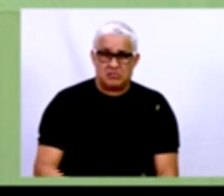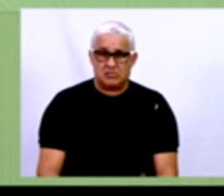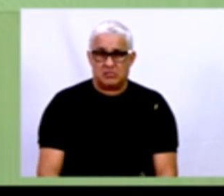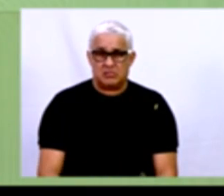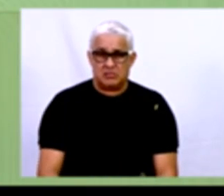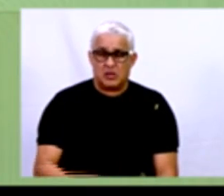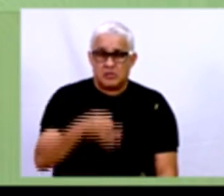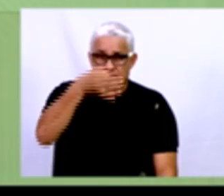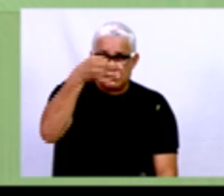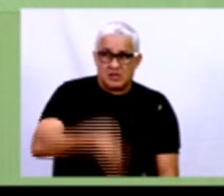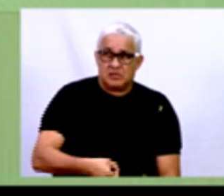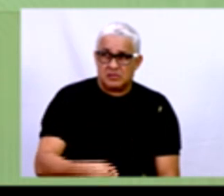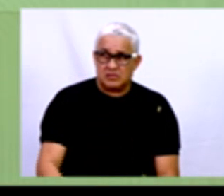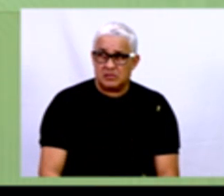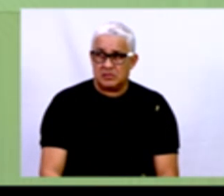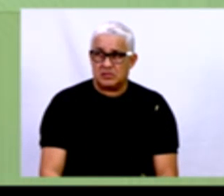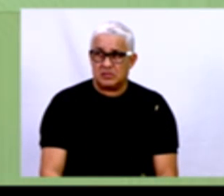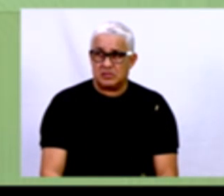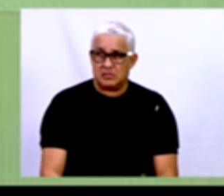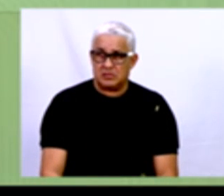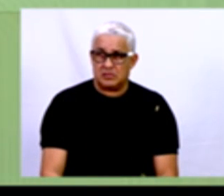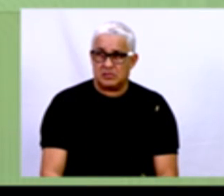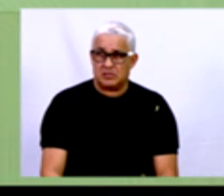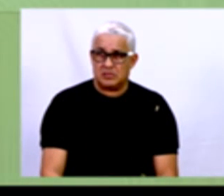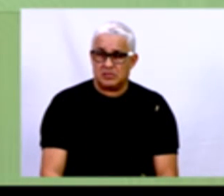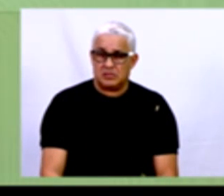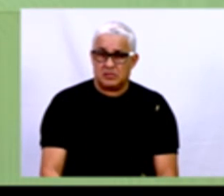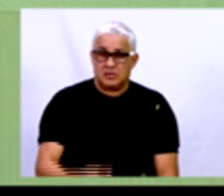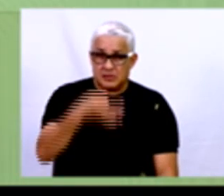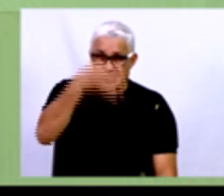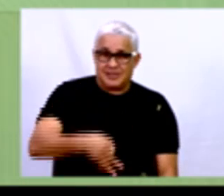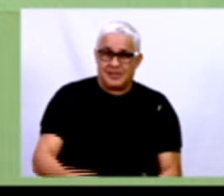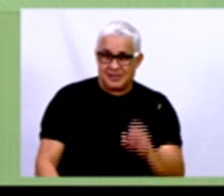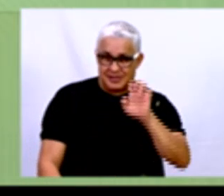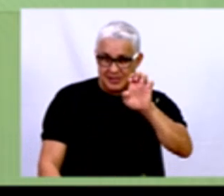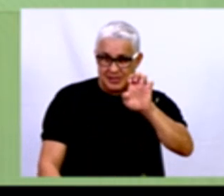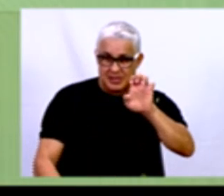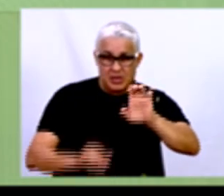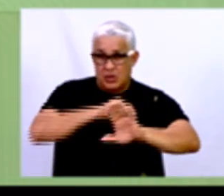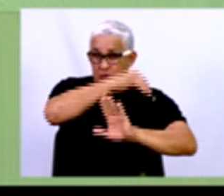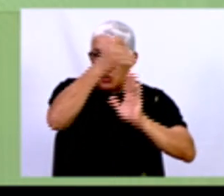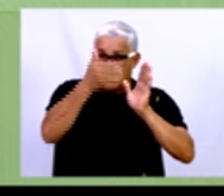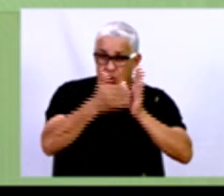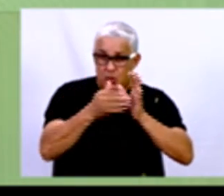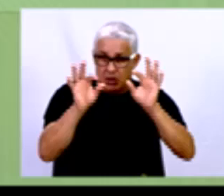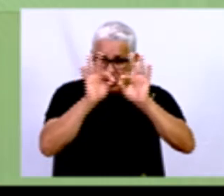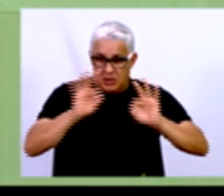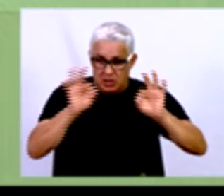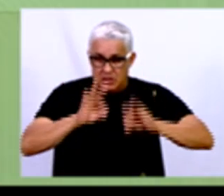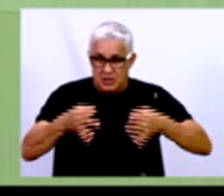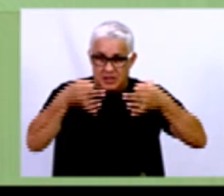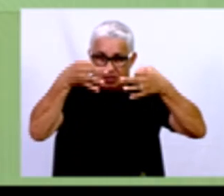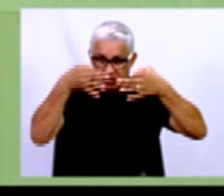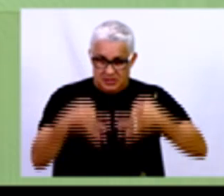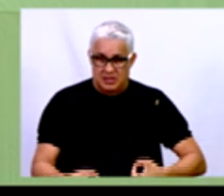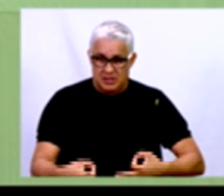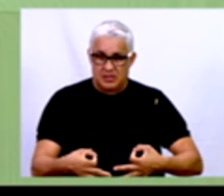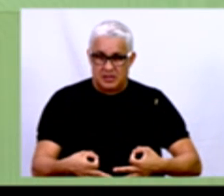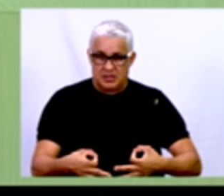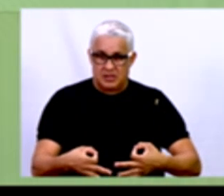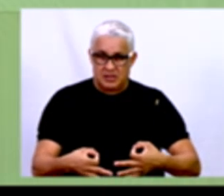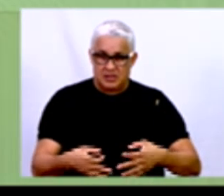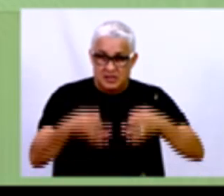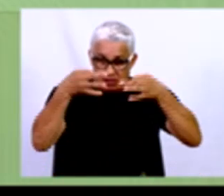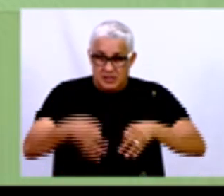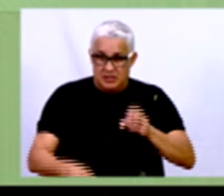alternativa correta é a alternativa E, onde todas as frases estão corretas, todas as